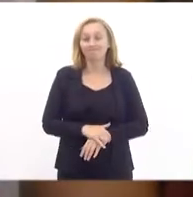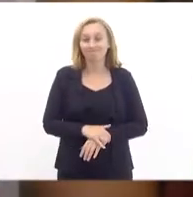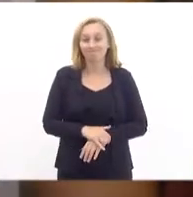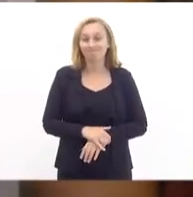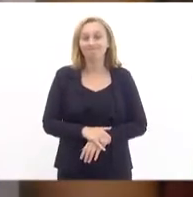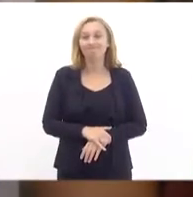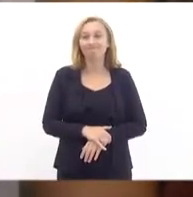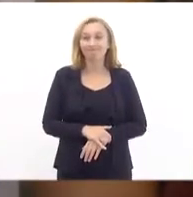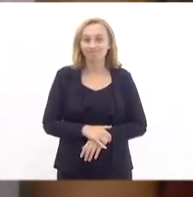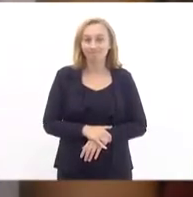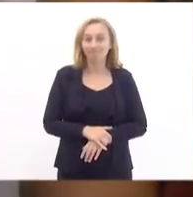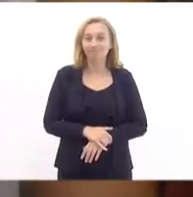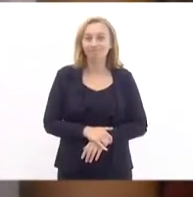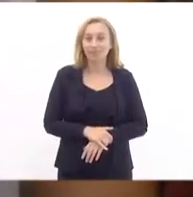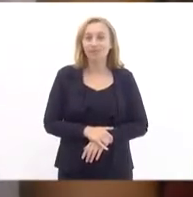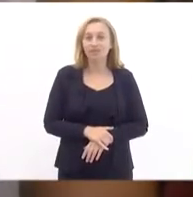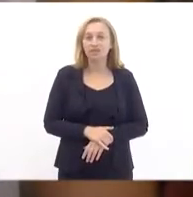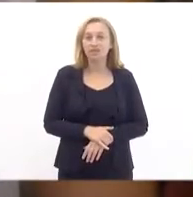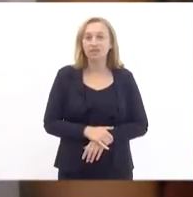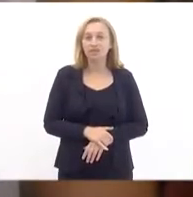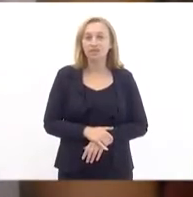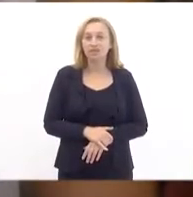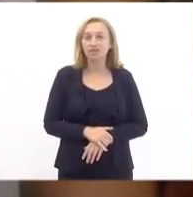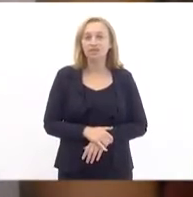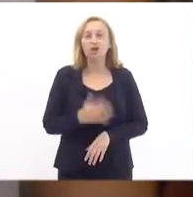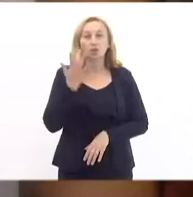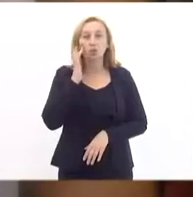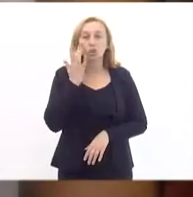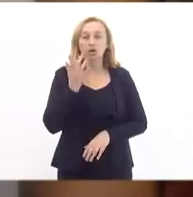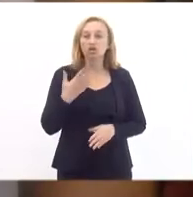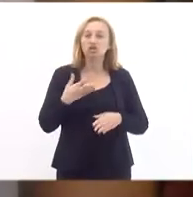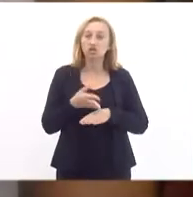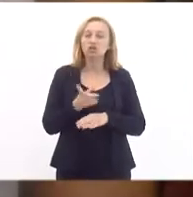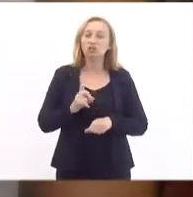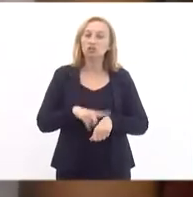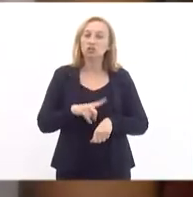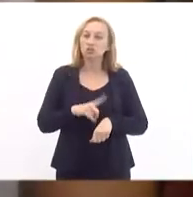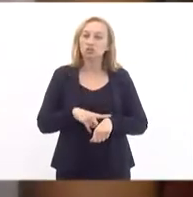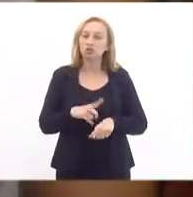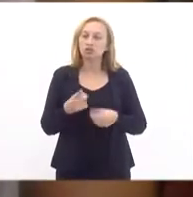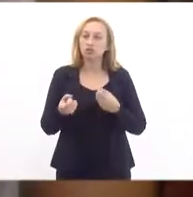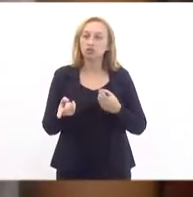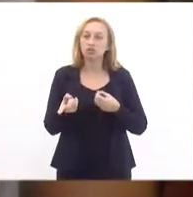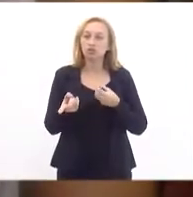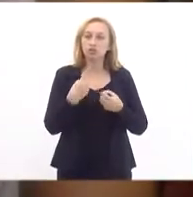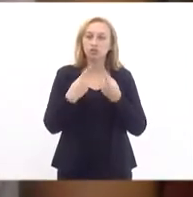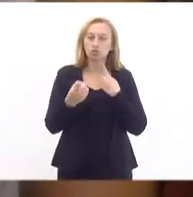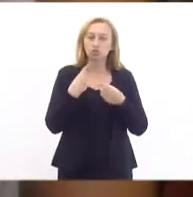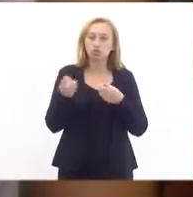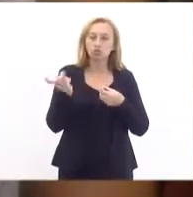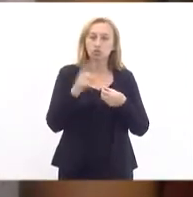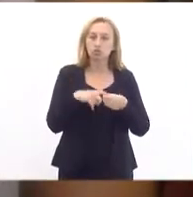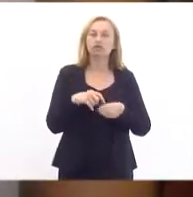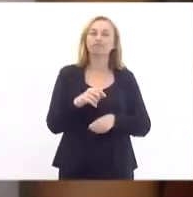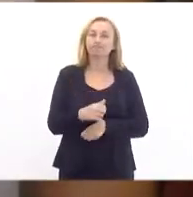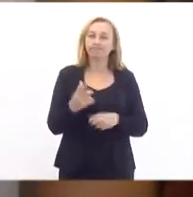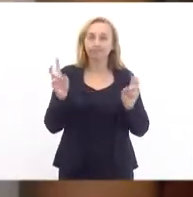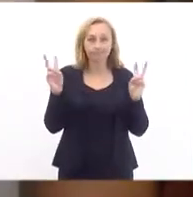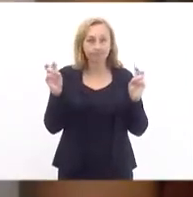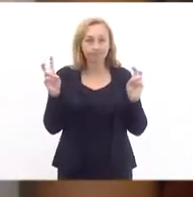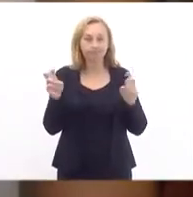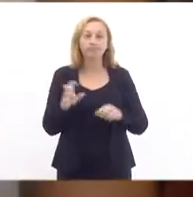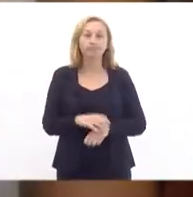diante da opinião pública um pouco menor. Eu acho que é chegado o momento de voltar a discutir esse assunto, né? Talvez tenha até